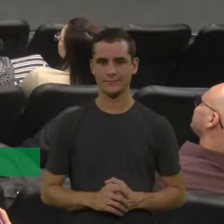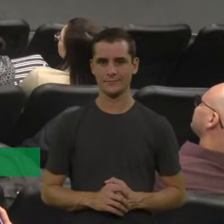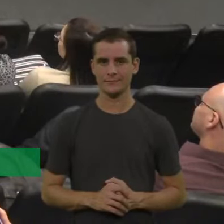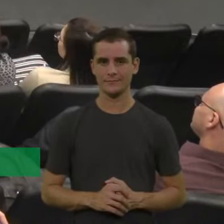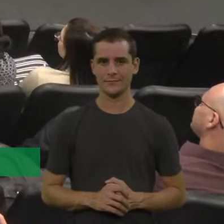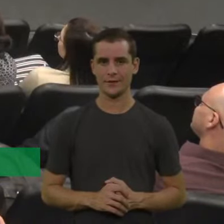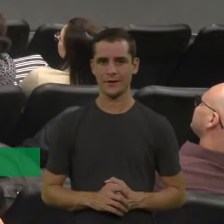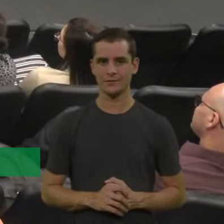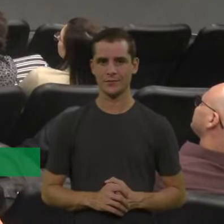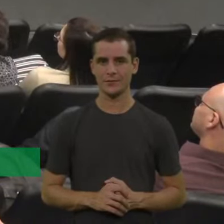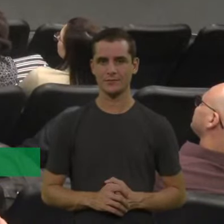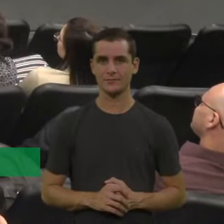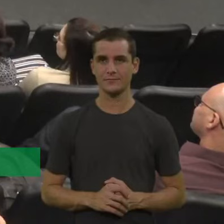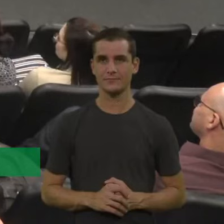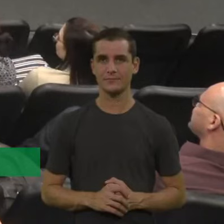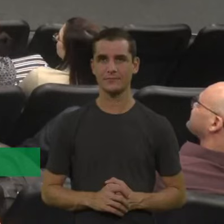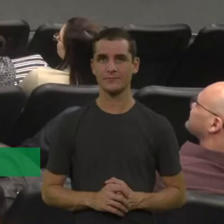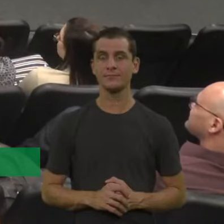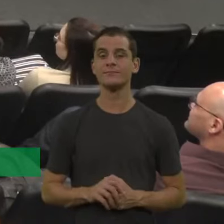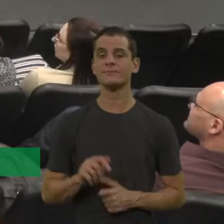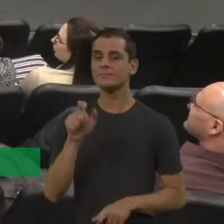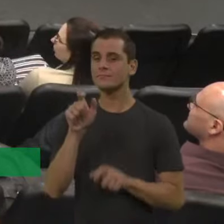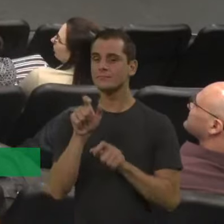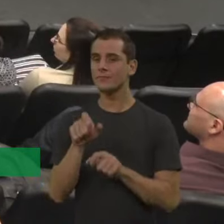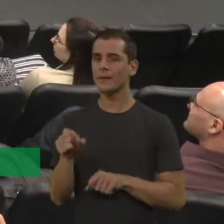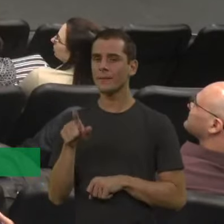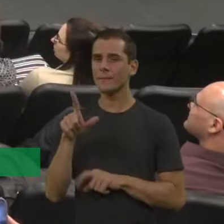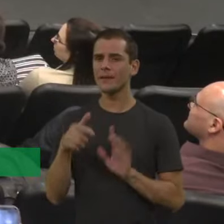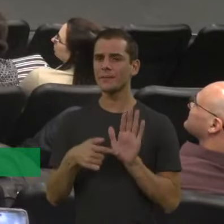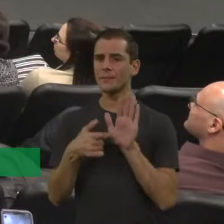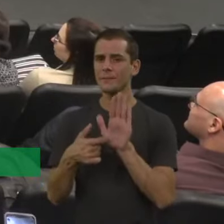Não? Então, tá bom. Obrigado.